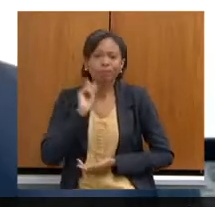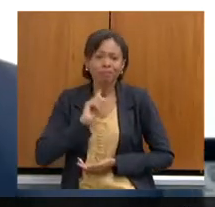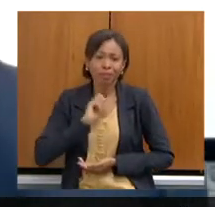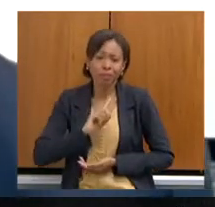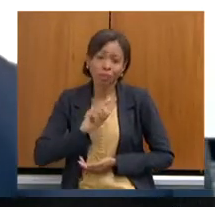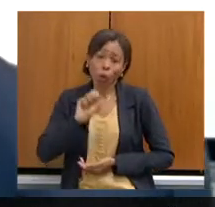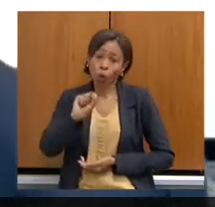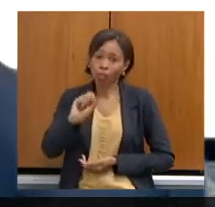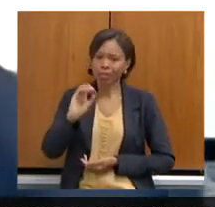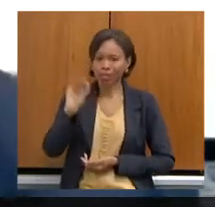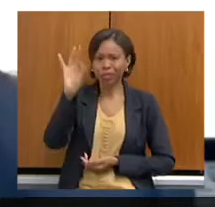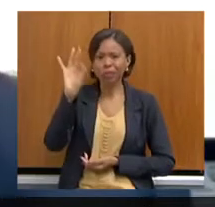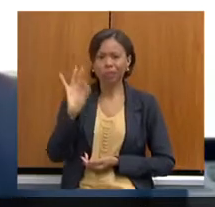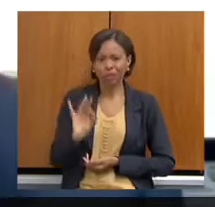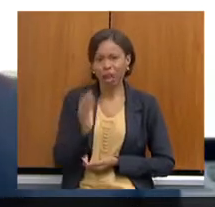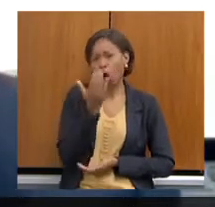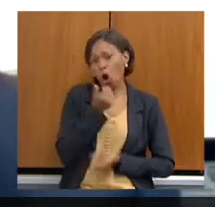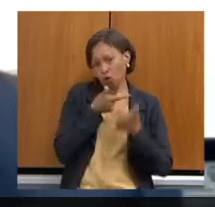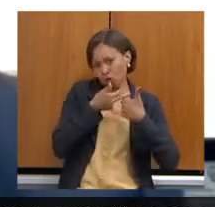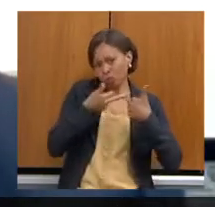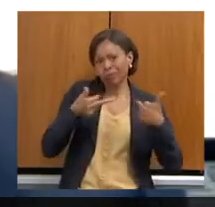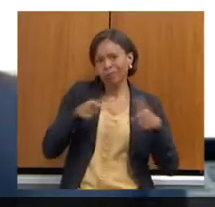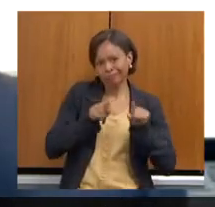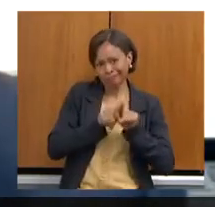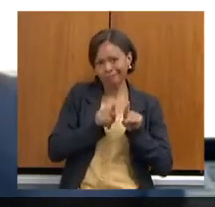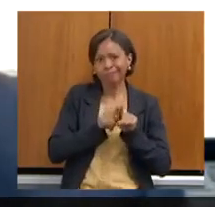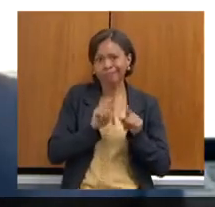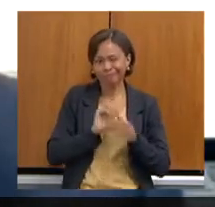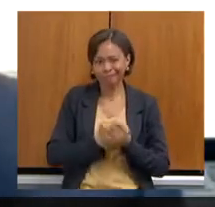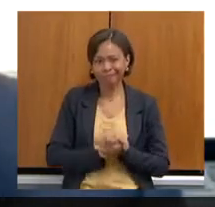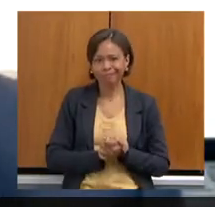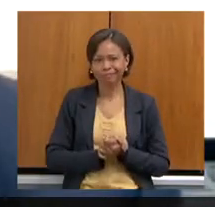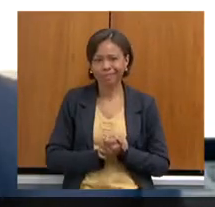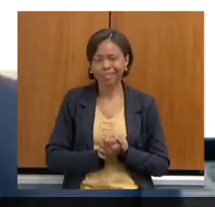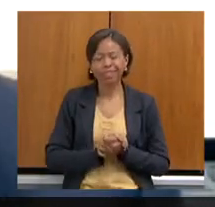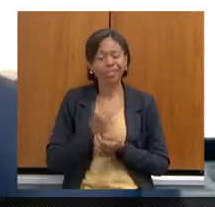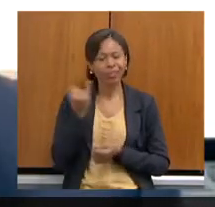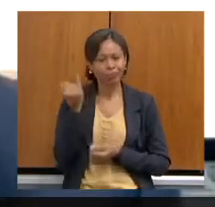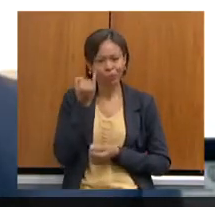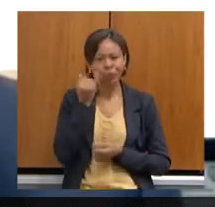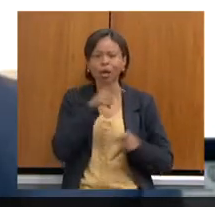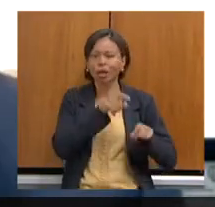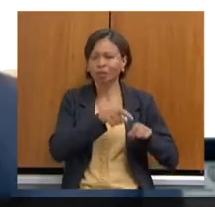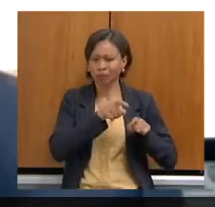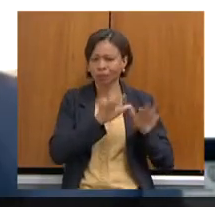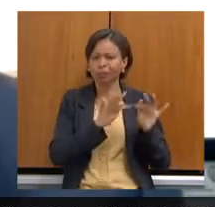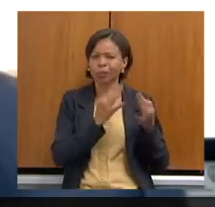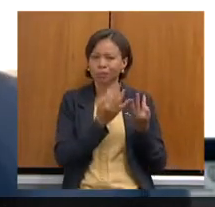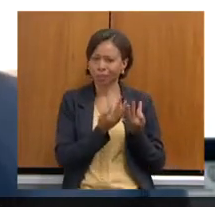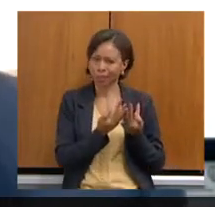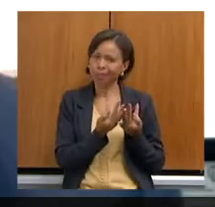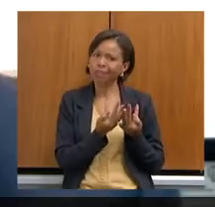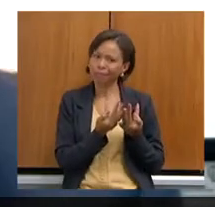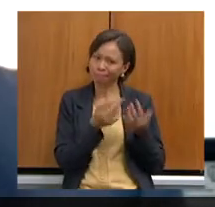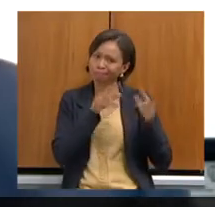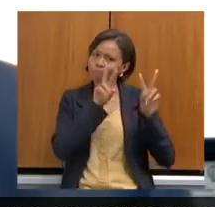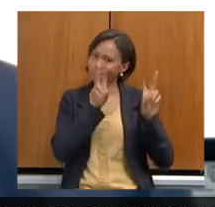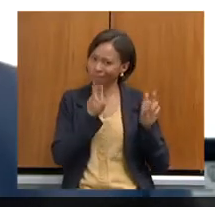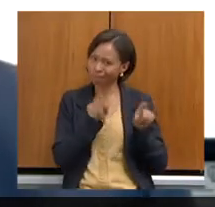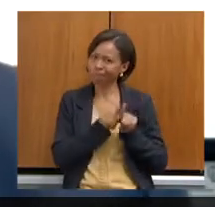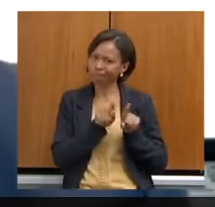eu tô da nossa alimentação então a gente não perde dinheiro da importância da Agricultura Familiar nesse debate né